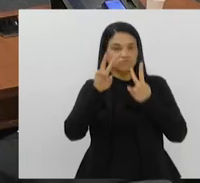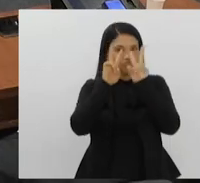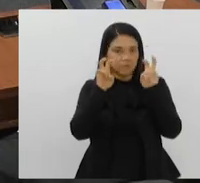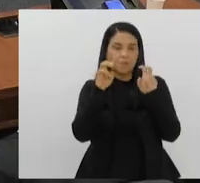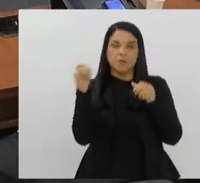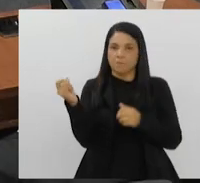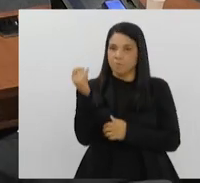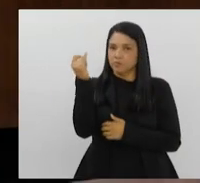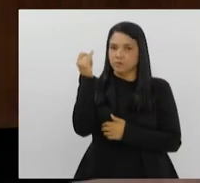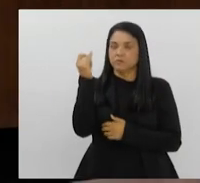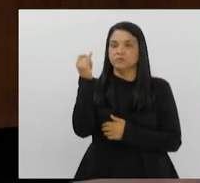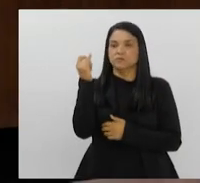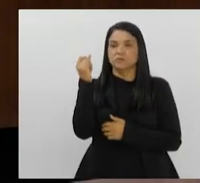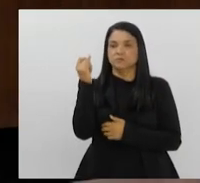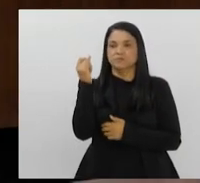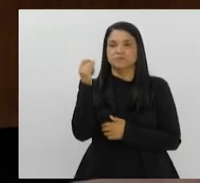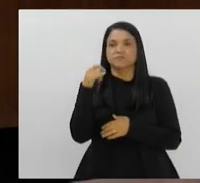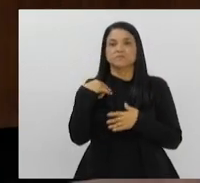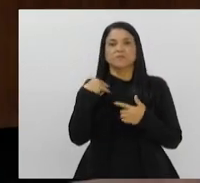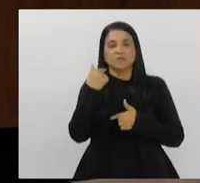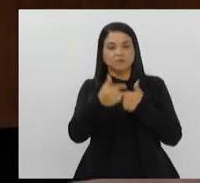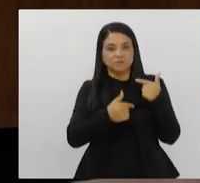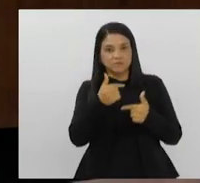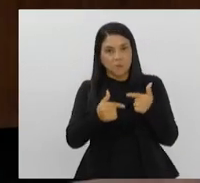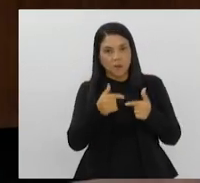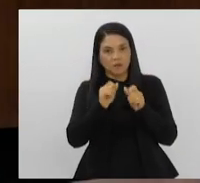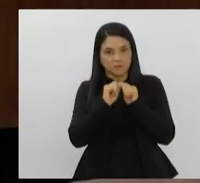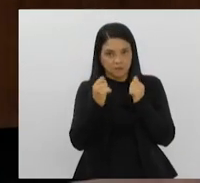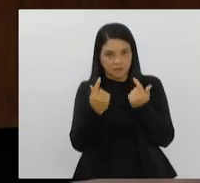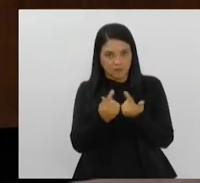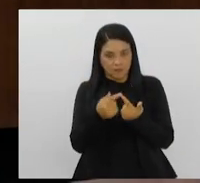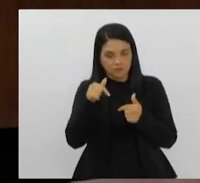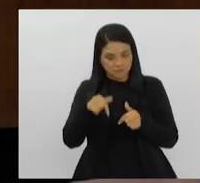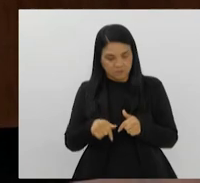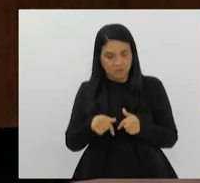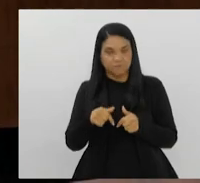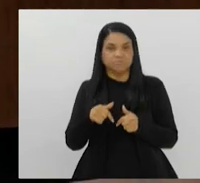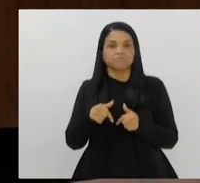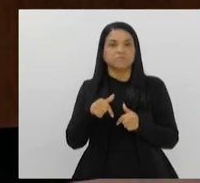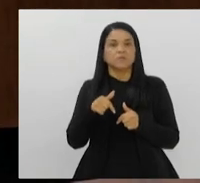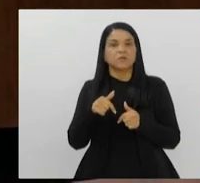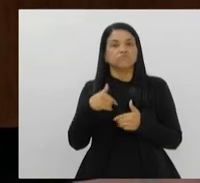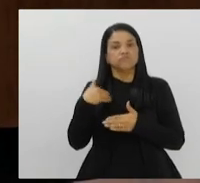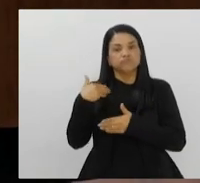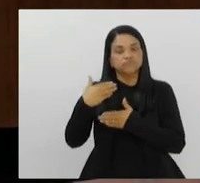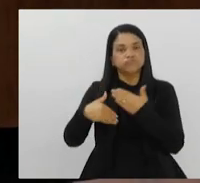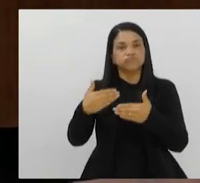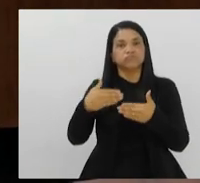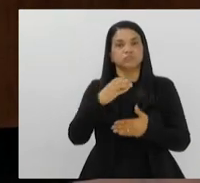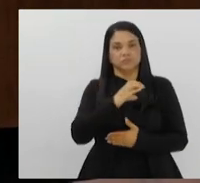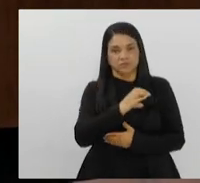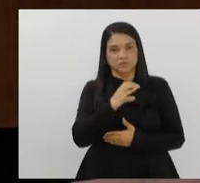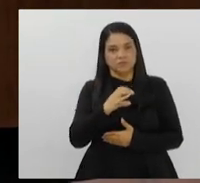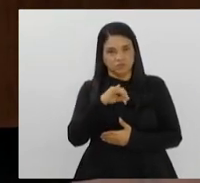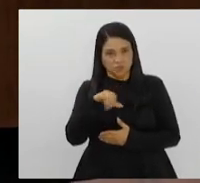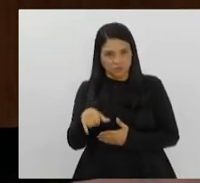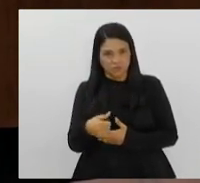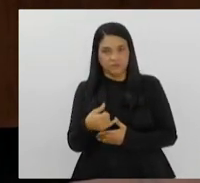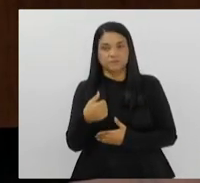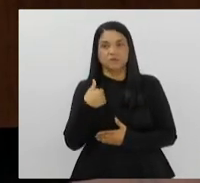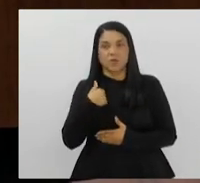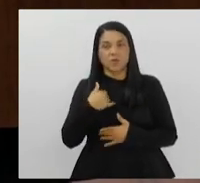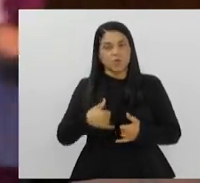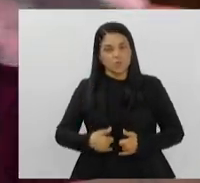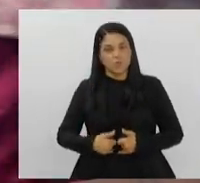pertinente, diz respeito ao trâmite dos trabalhos da Casa, sobretudo ao andamento dos trabalhos na CCJ. Eu tenho